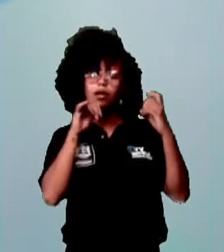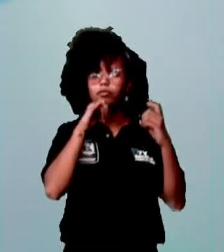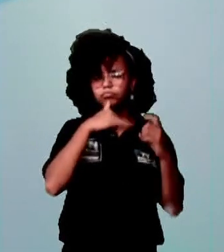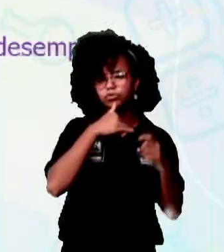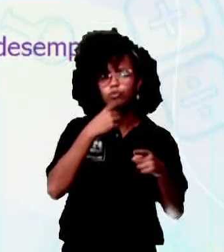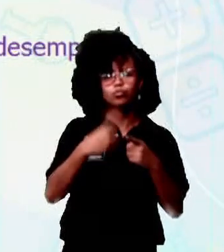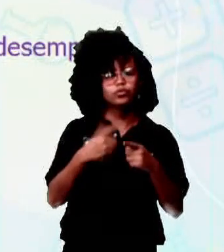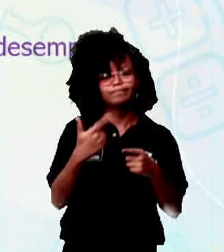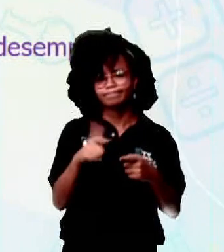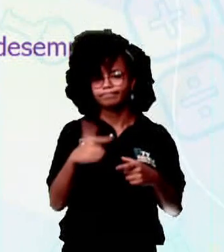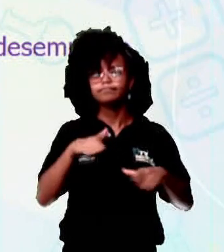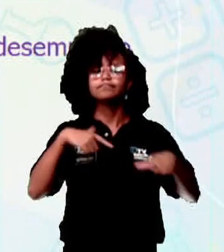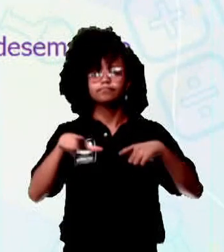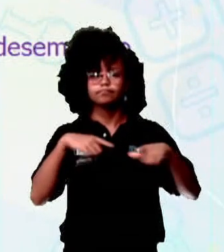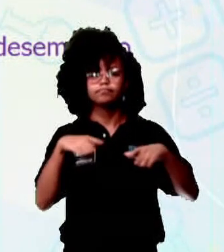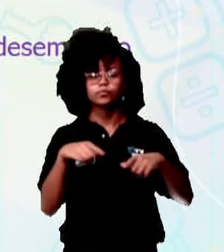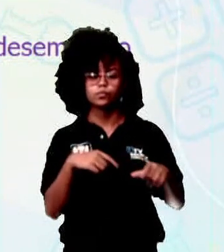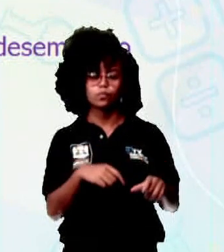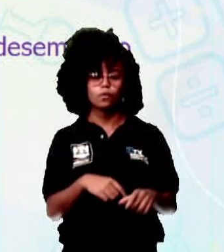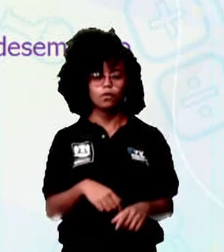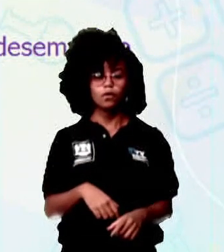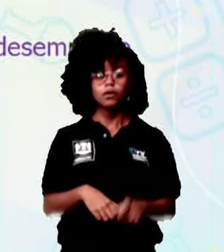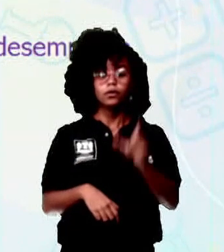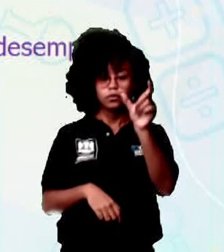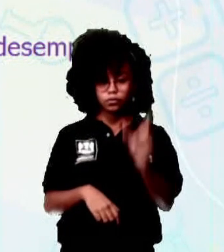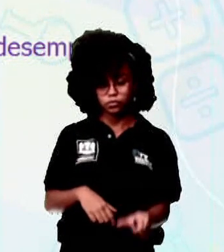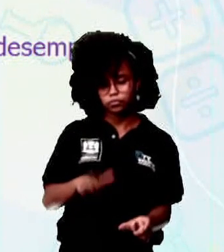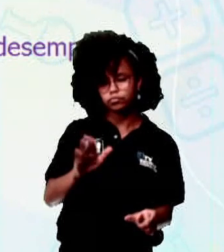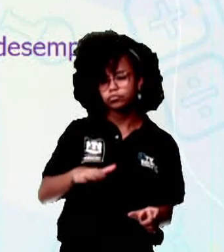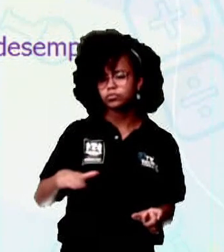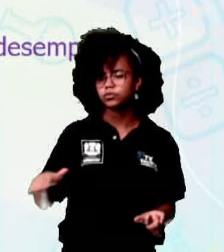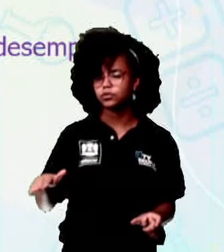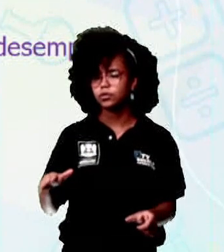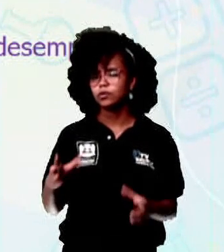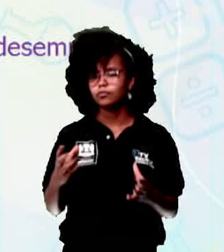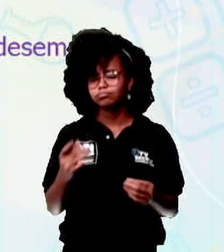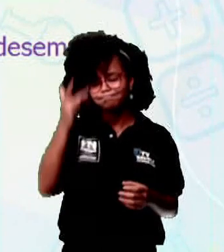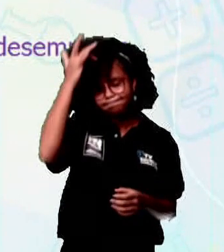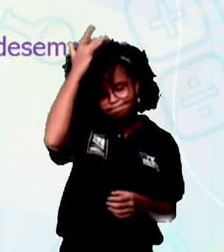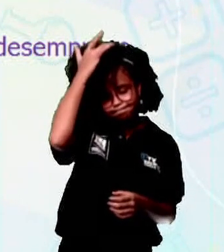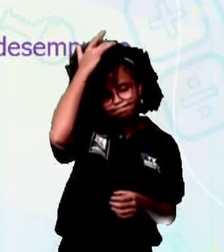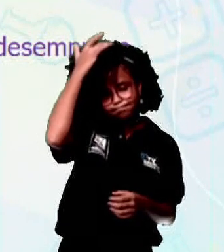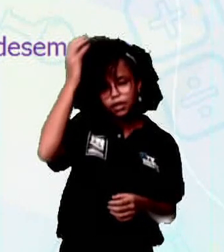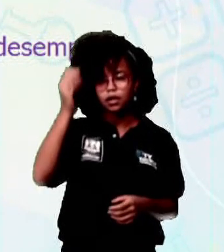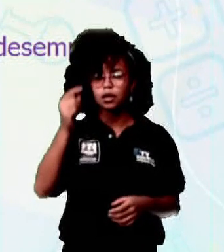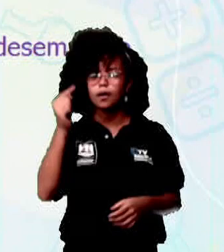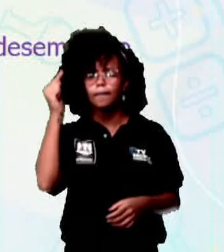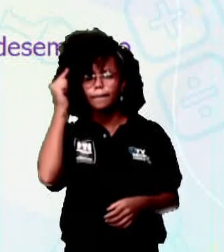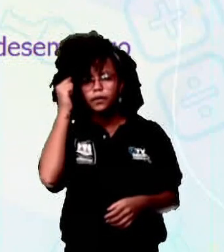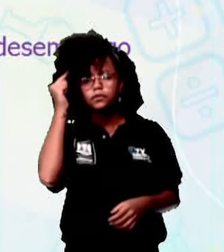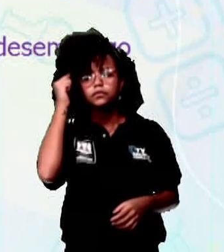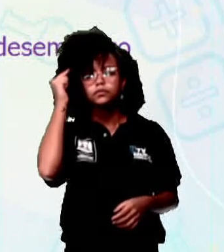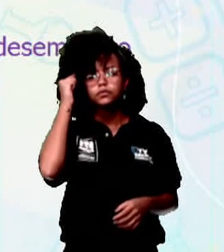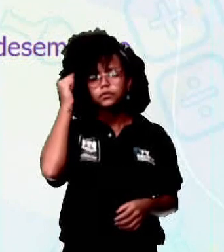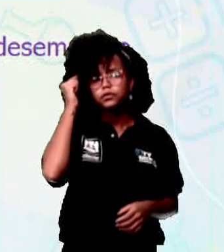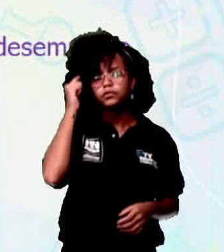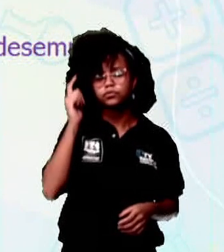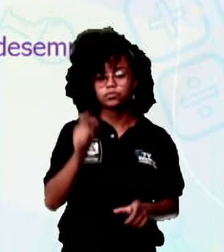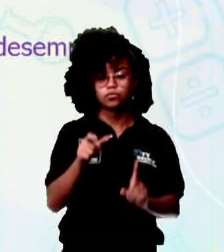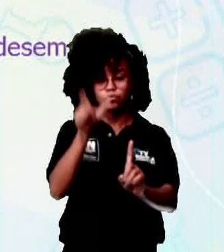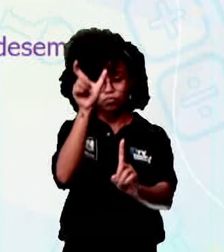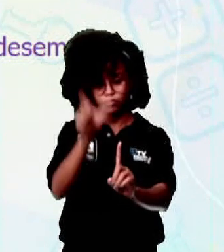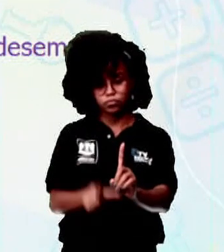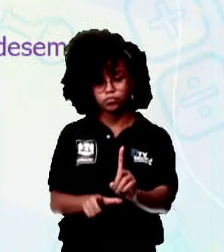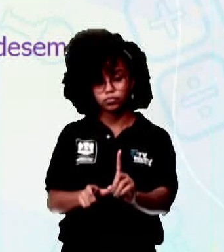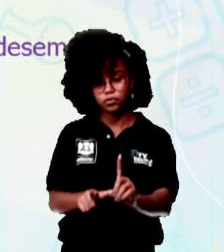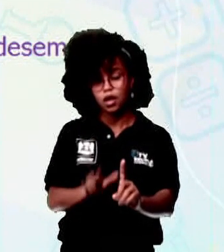está sem emprego. E o Armandinho, ele com toda a inocência, porque nós temos que pensar na consistência do personagem, o Armandinho ele é